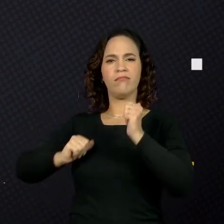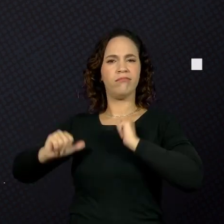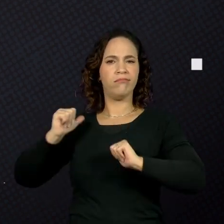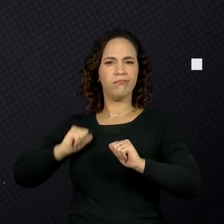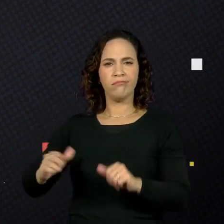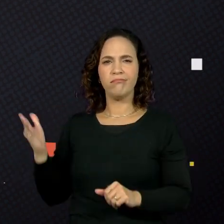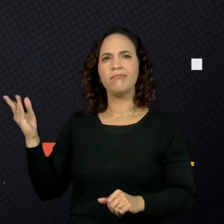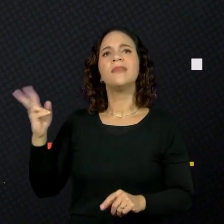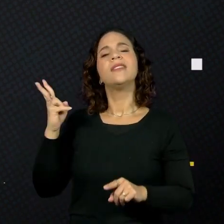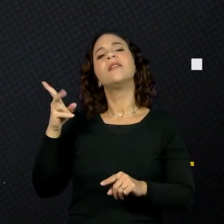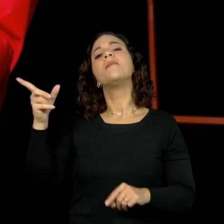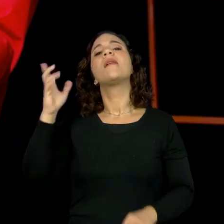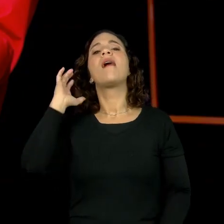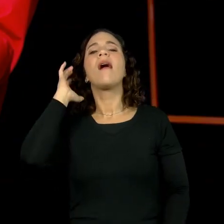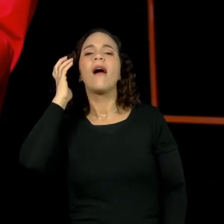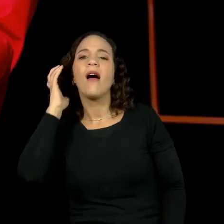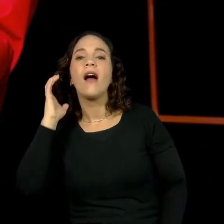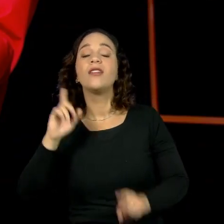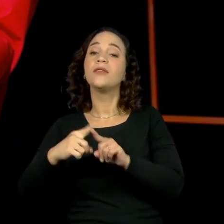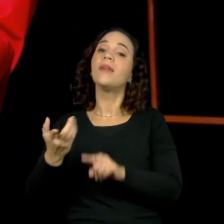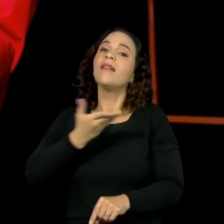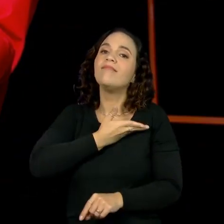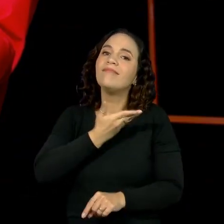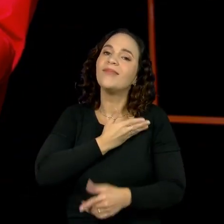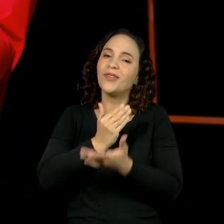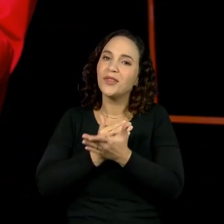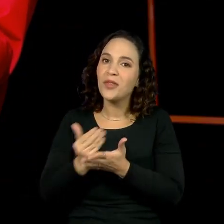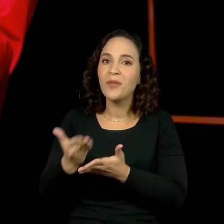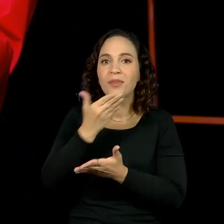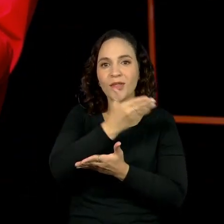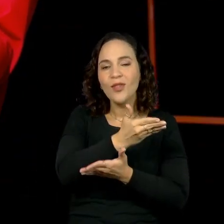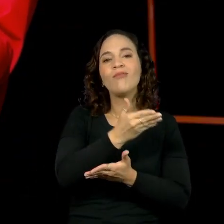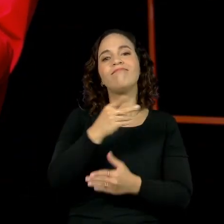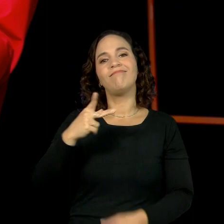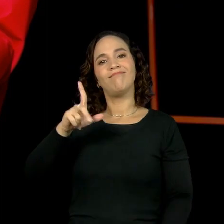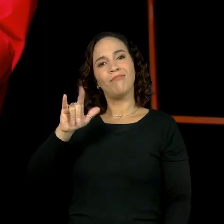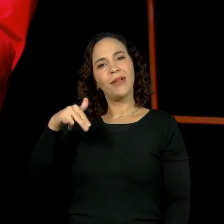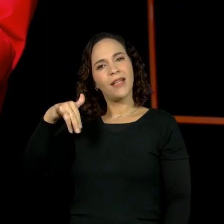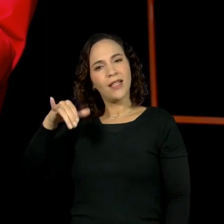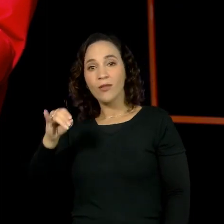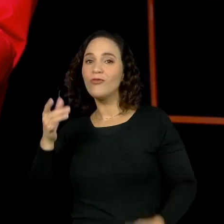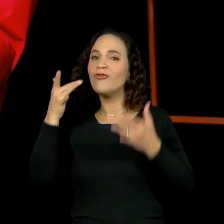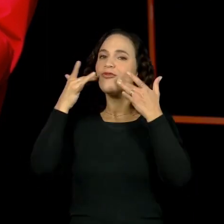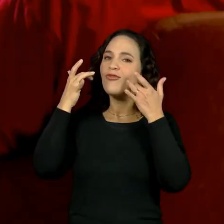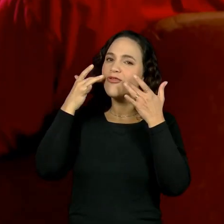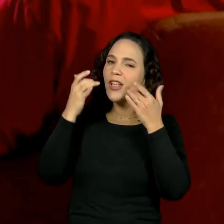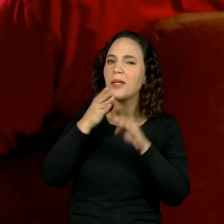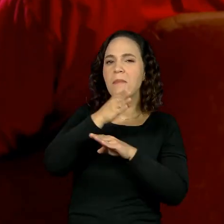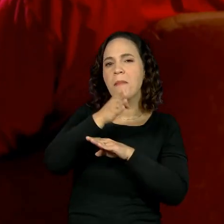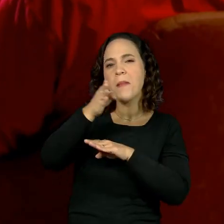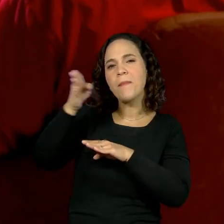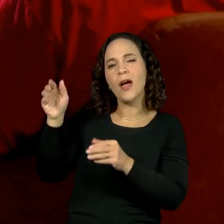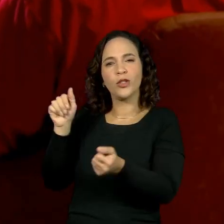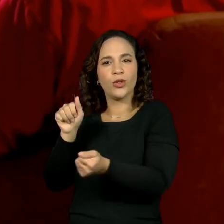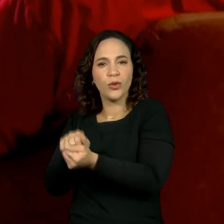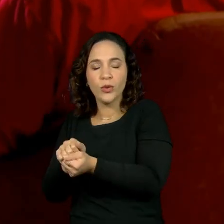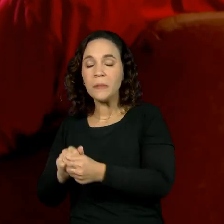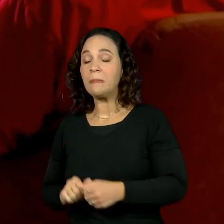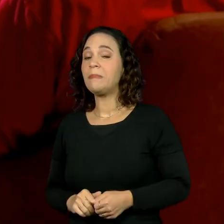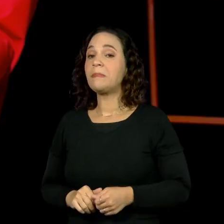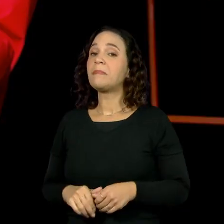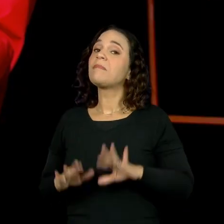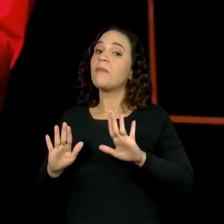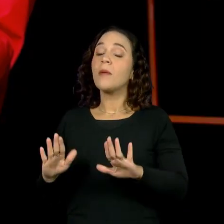mas aí amizade com Plínio Marcos, através do Acaiabe também, fazendo teatro, né, com o Acaiabe. Mas